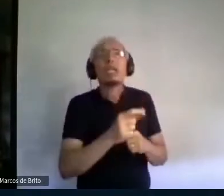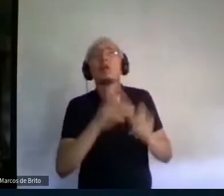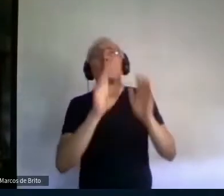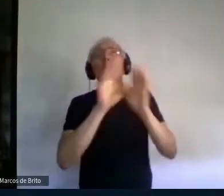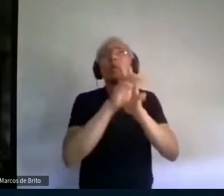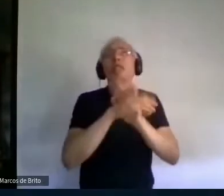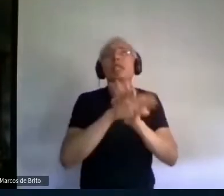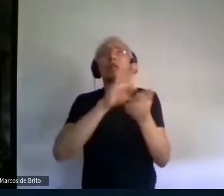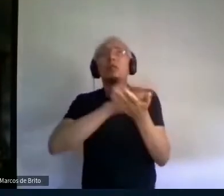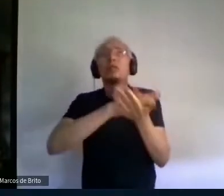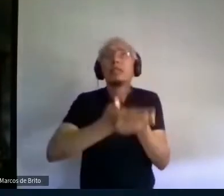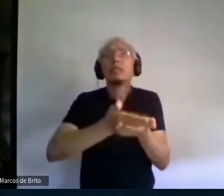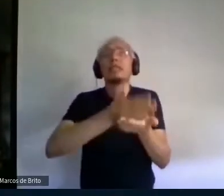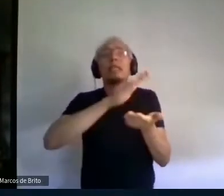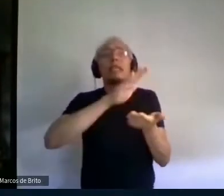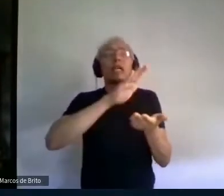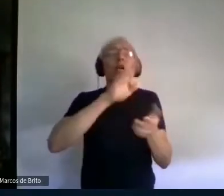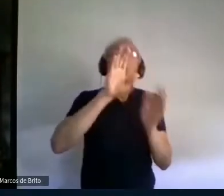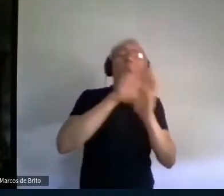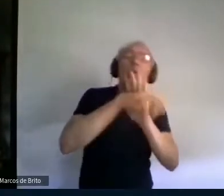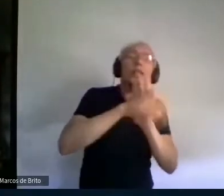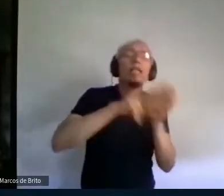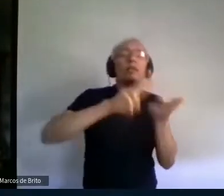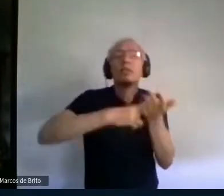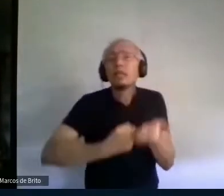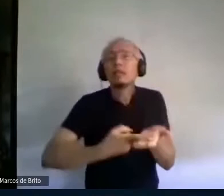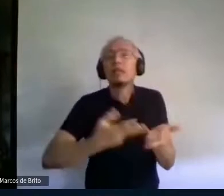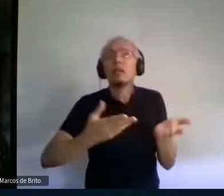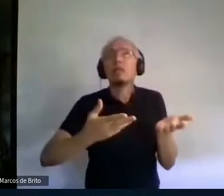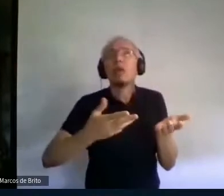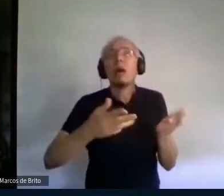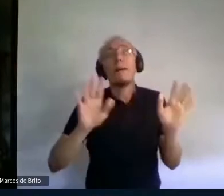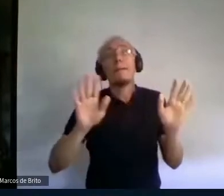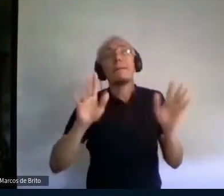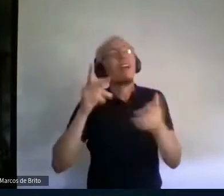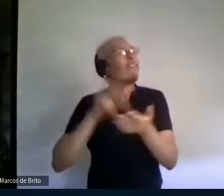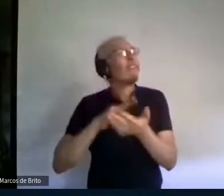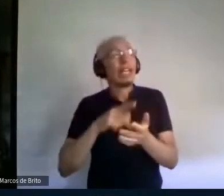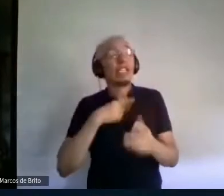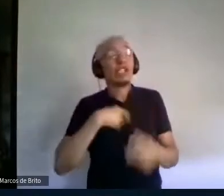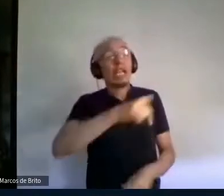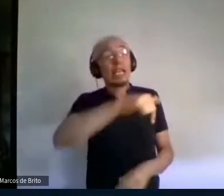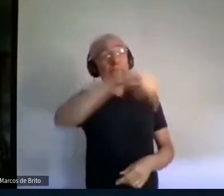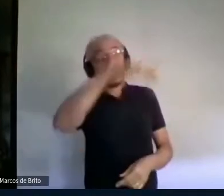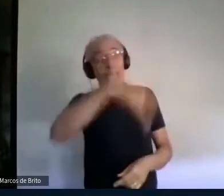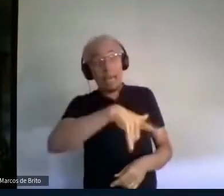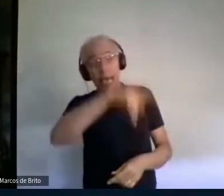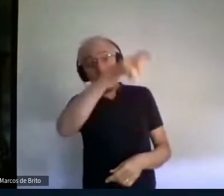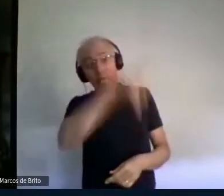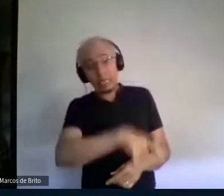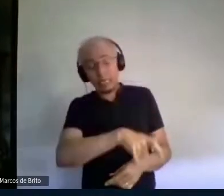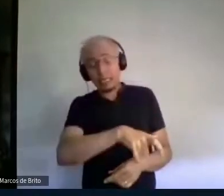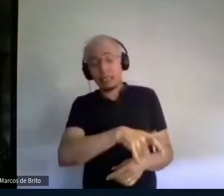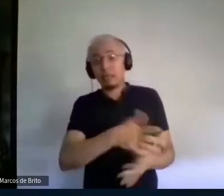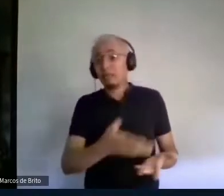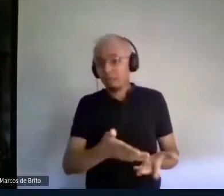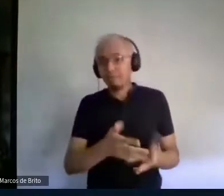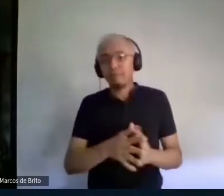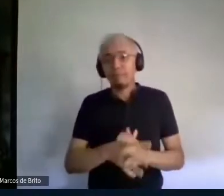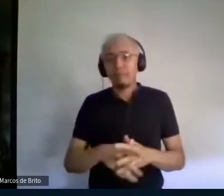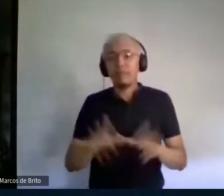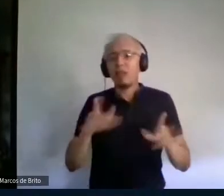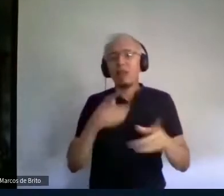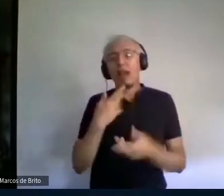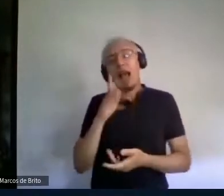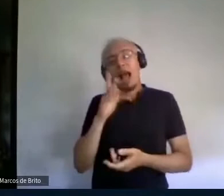conceito de interpretação? E não, na verdade, quem ele é, né? Então, para você pensar também. Aí, nesse sentido, é só o